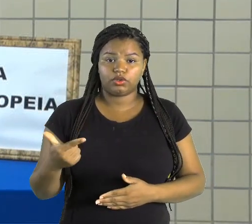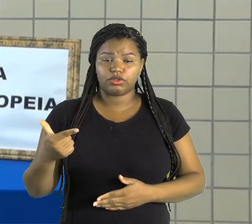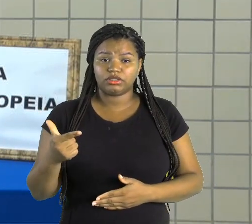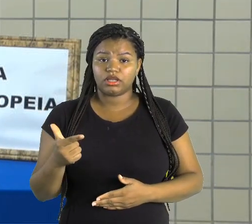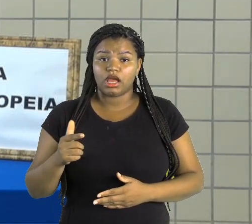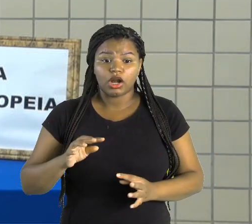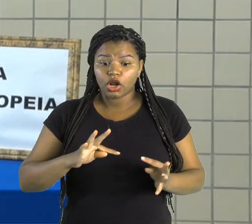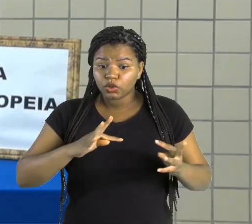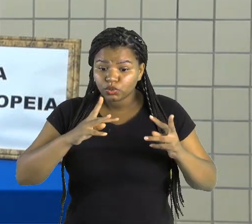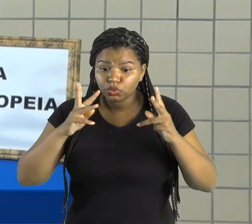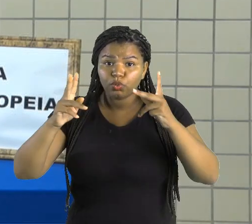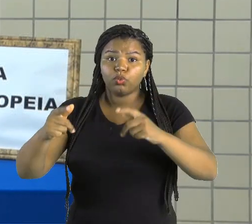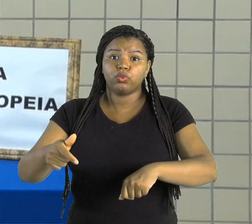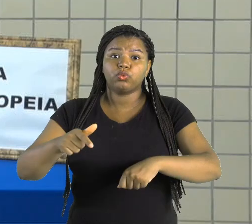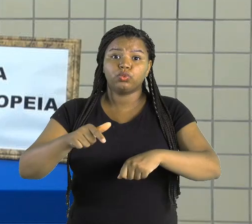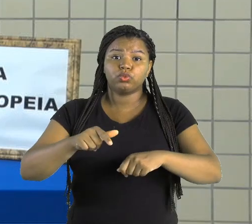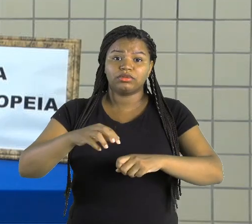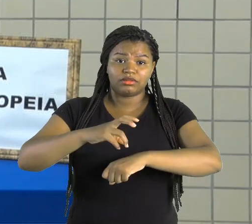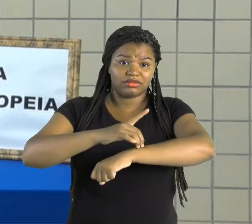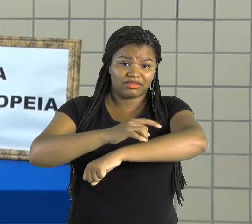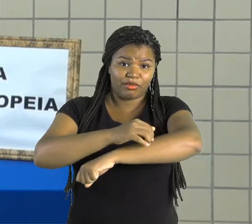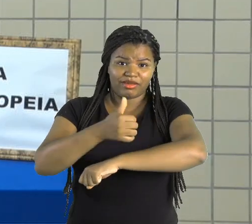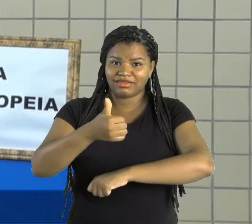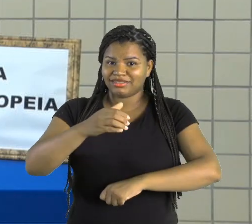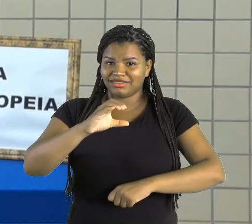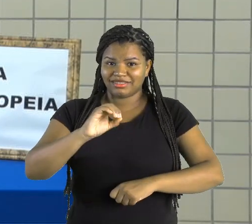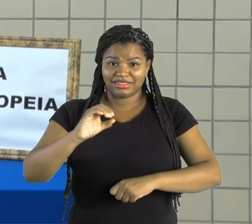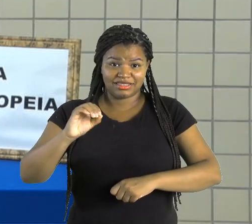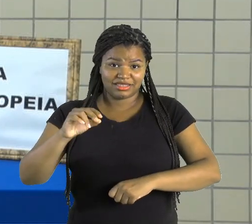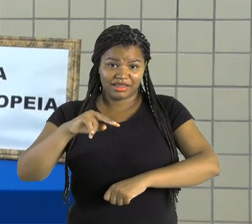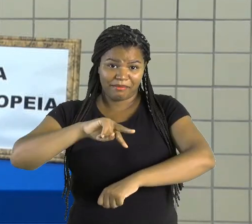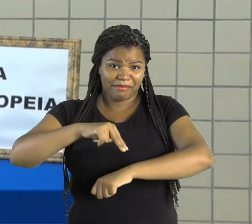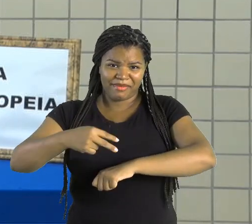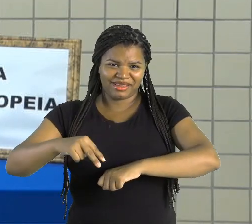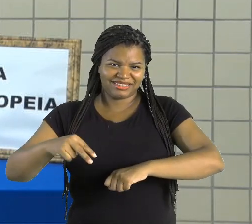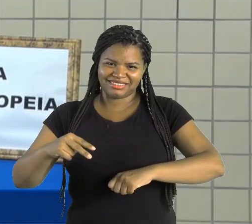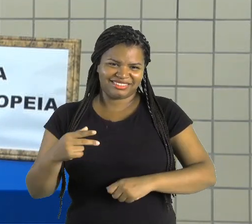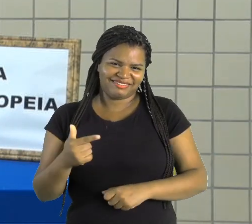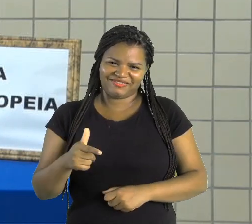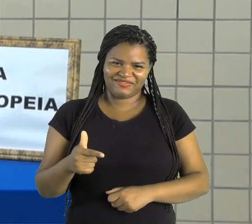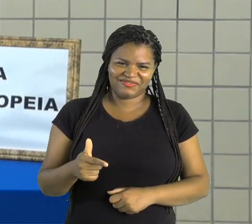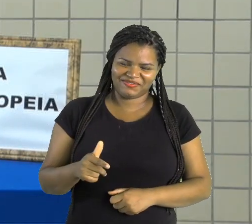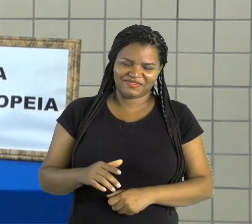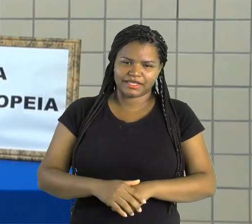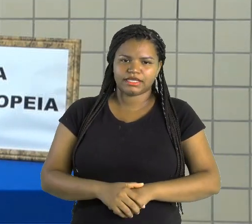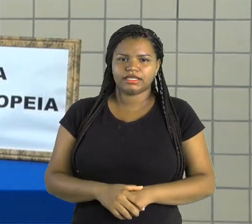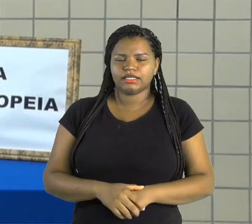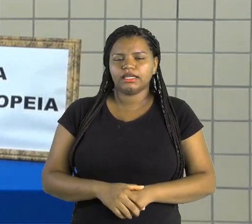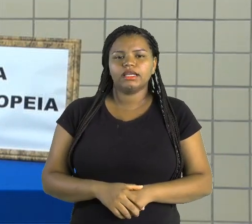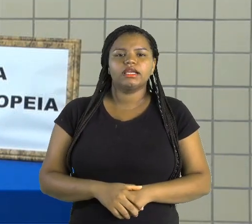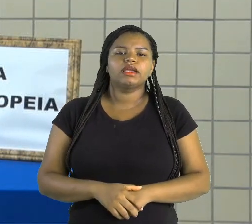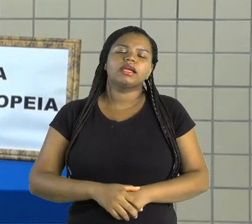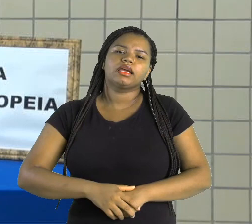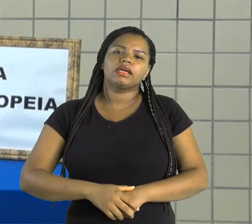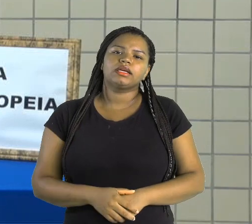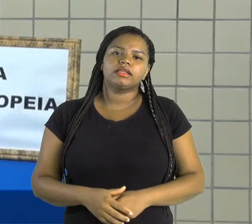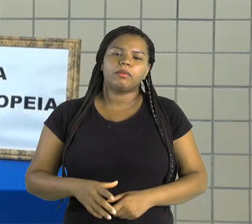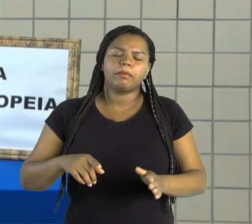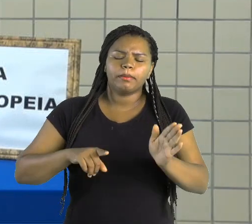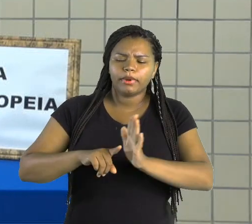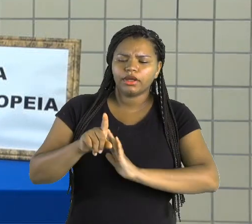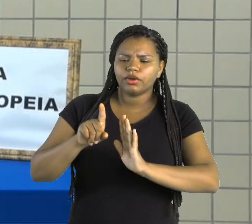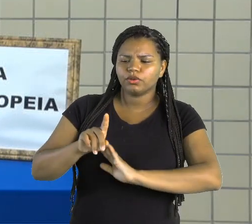continue conversando, explorando esse assunto com a sua criança. Pergunte a ela se ela sabe do